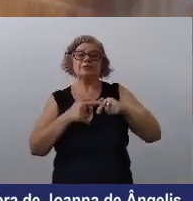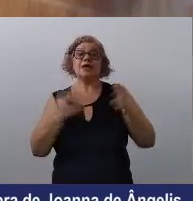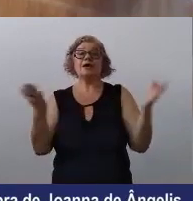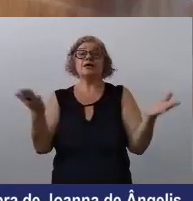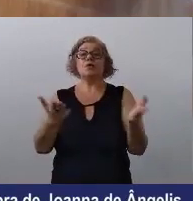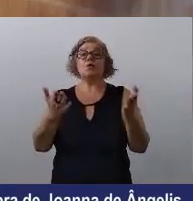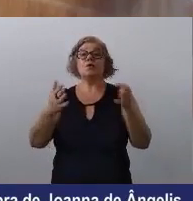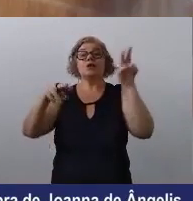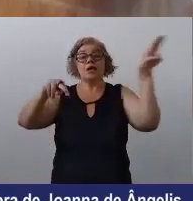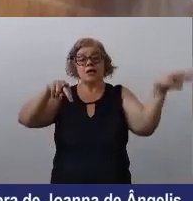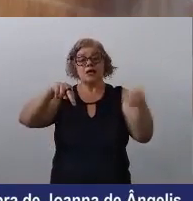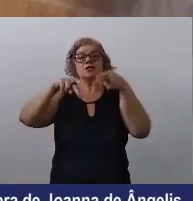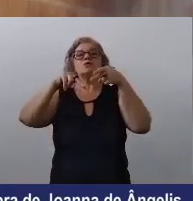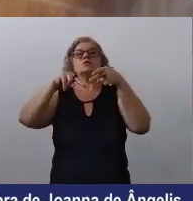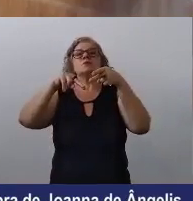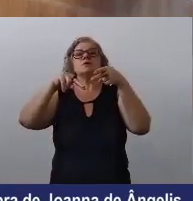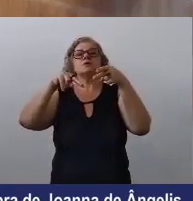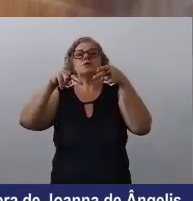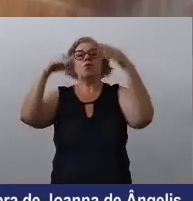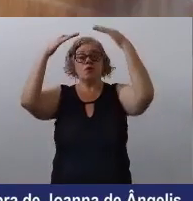nessa casa, Joana de Ângeles.